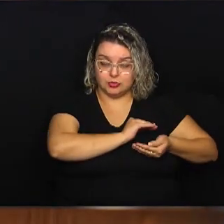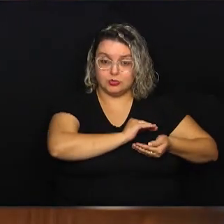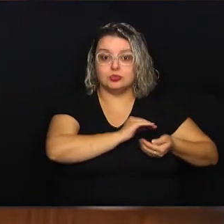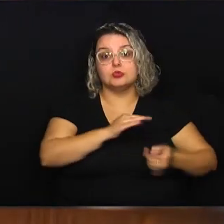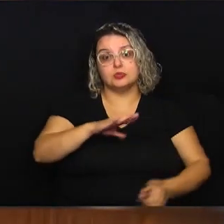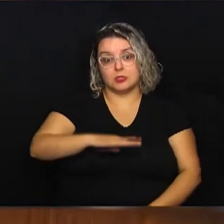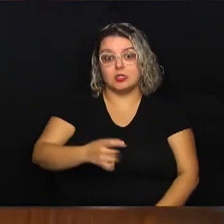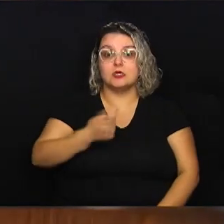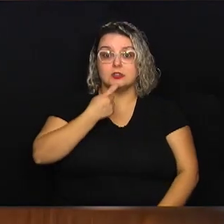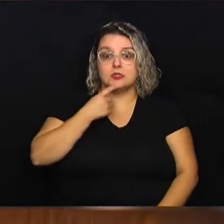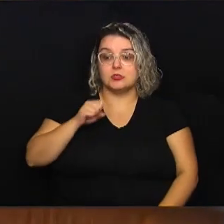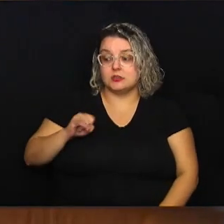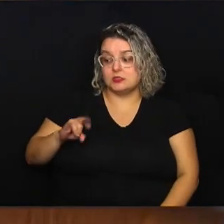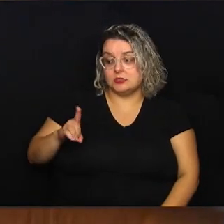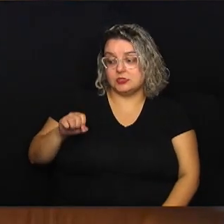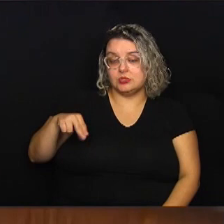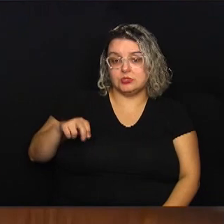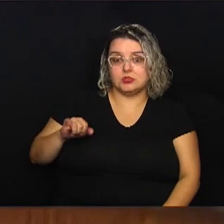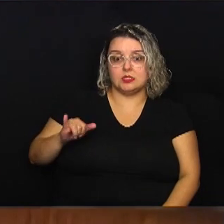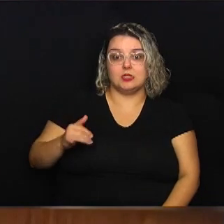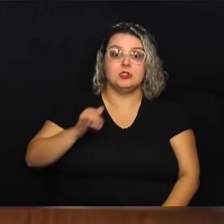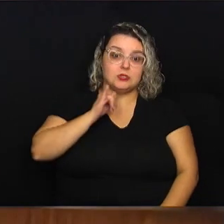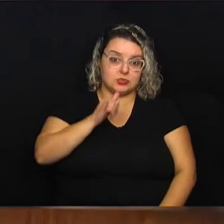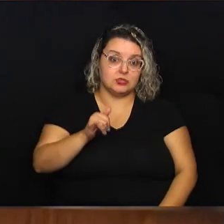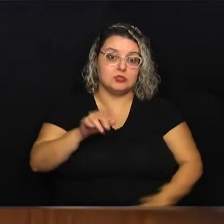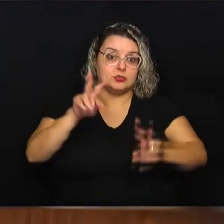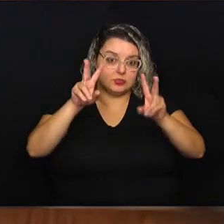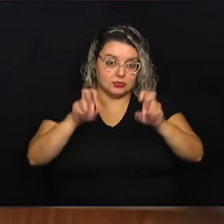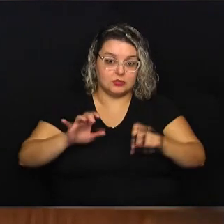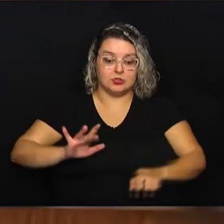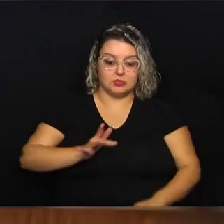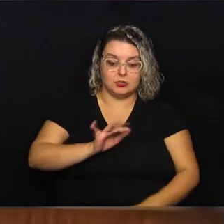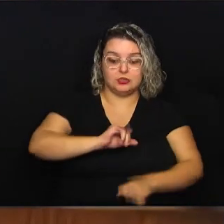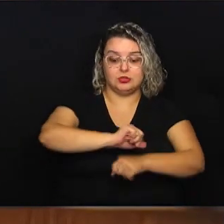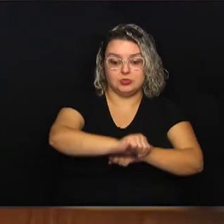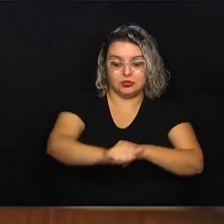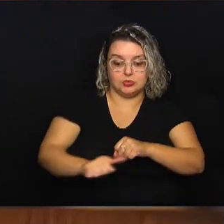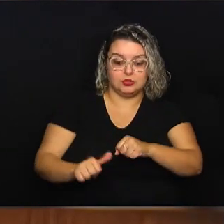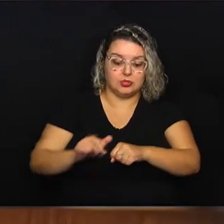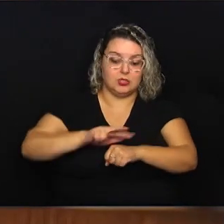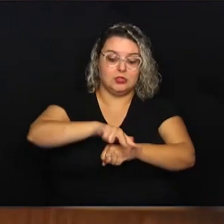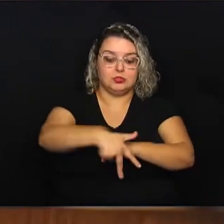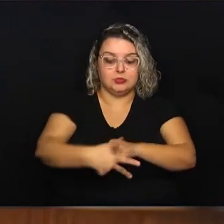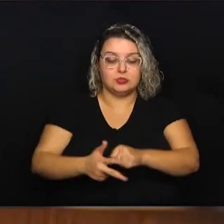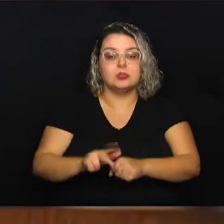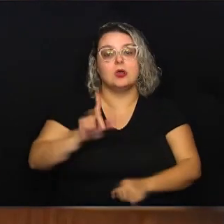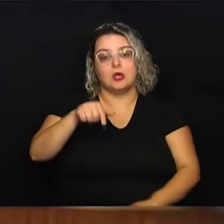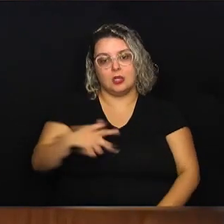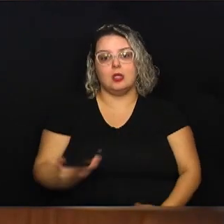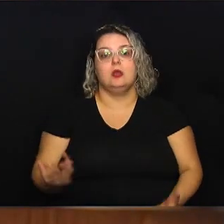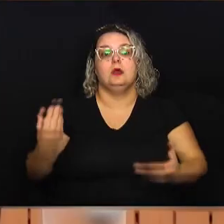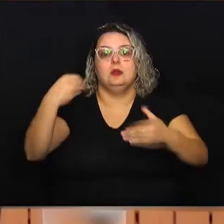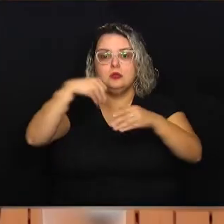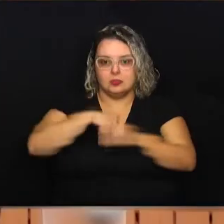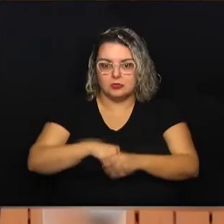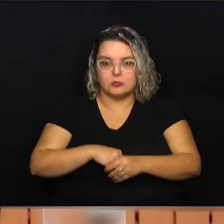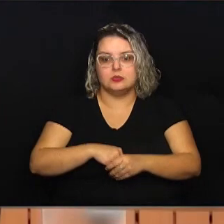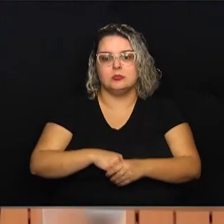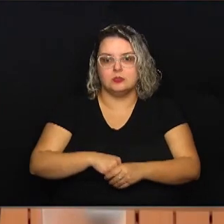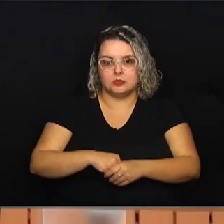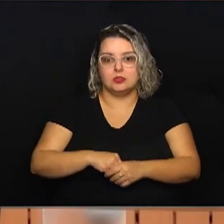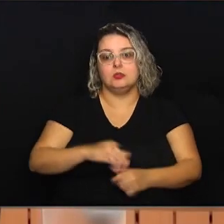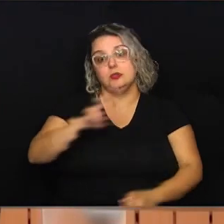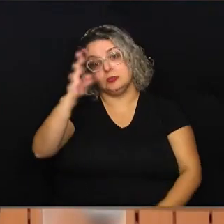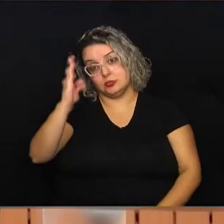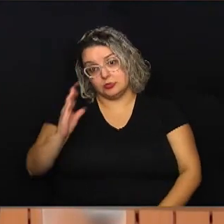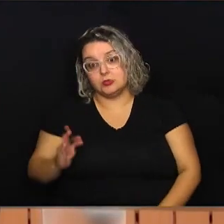Campinas, Sidney Furtado, disse que o tema dengue, chikungunya e zika passou a ser incluso na codificação